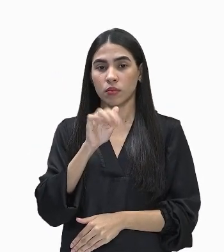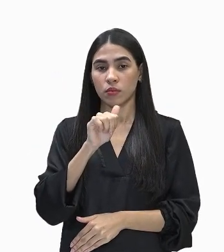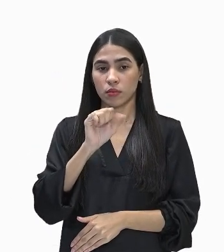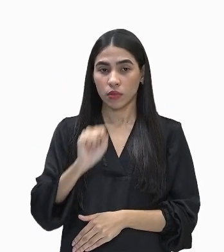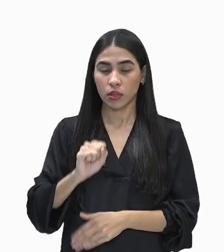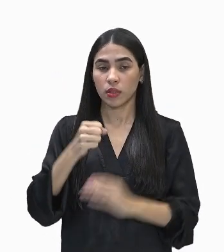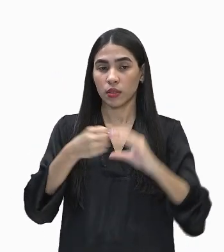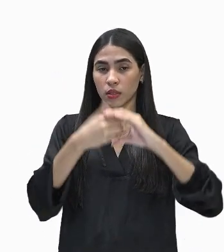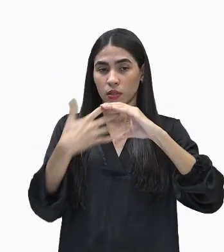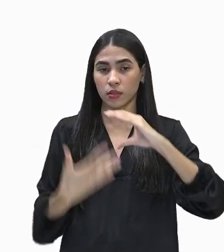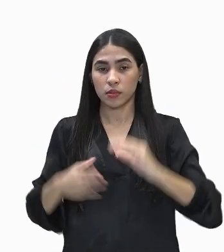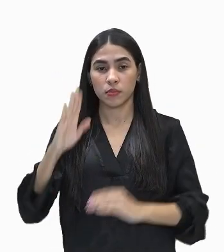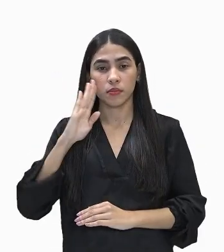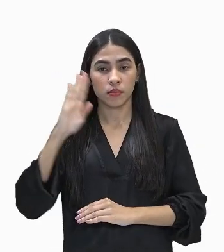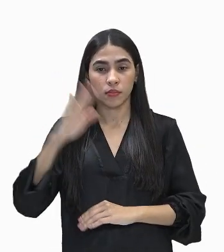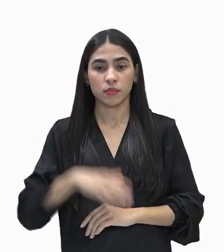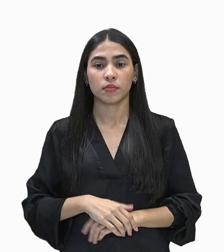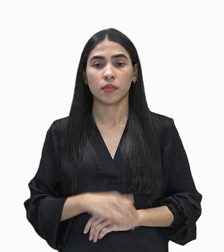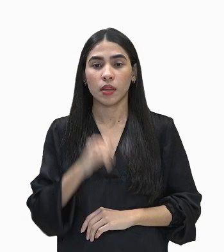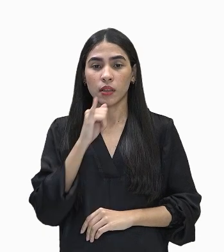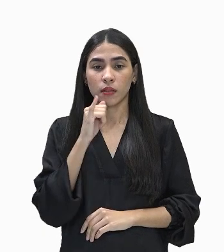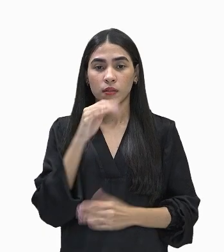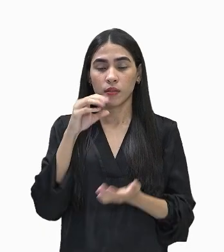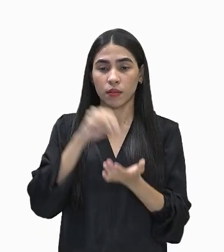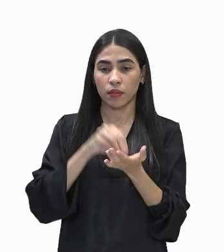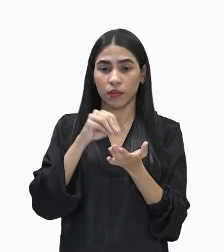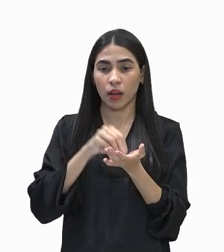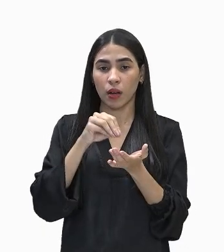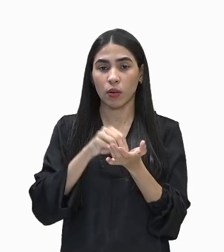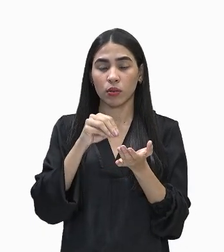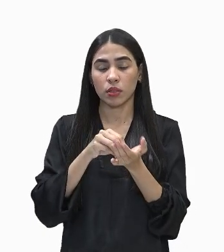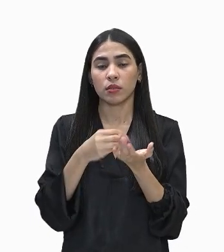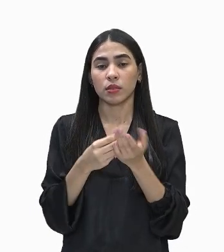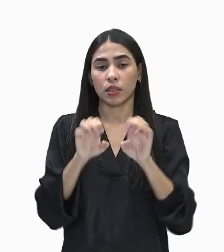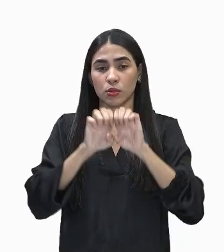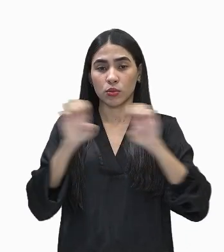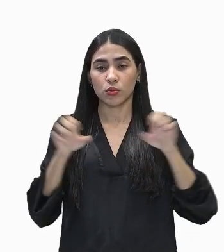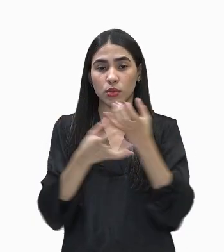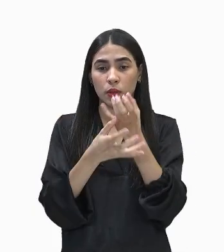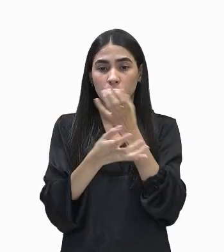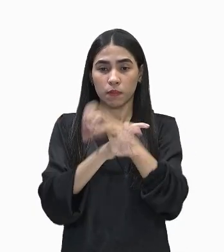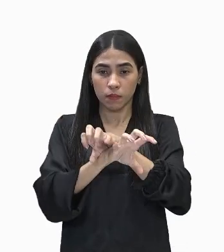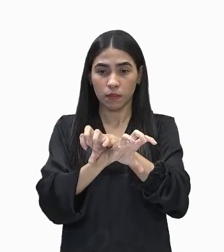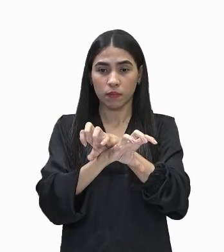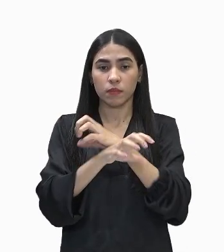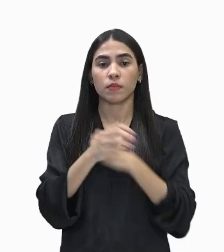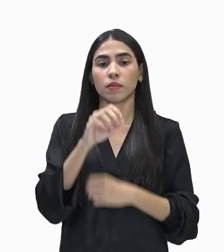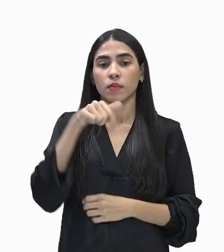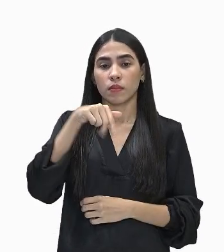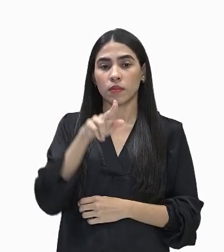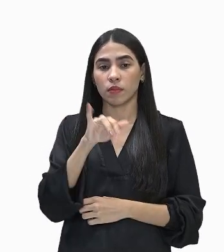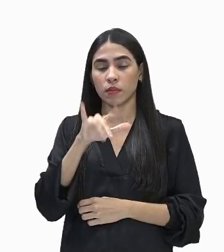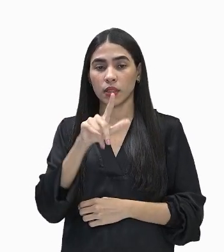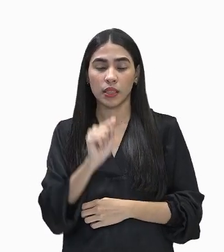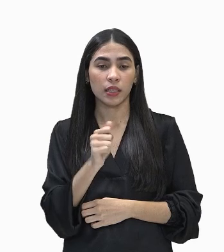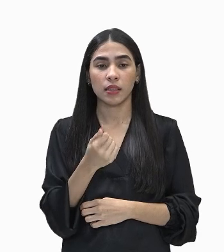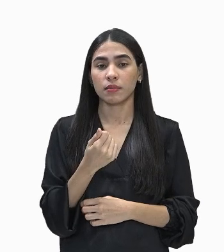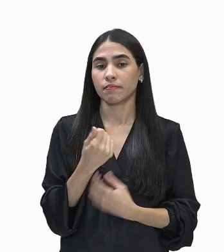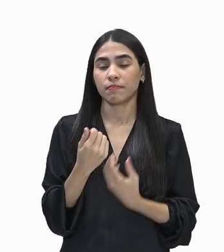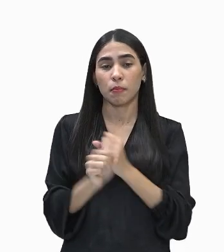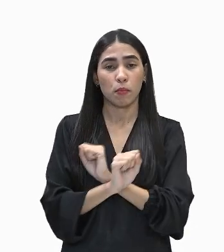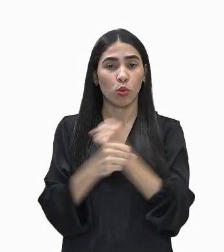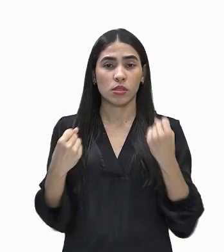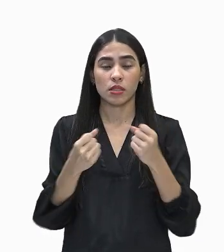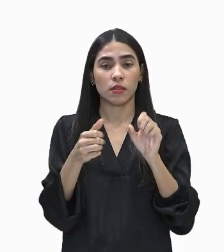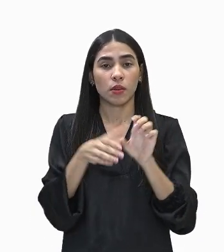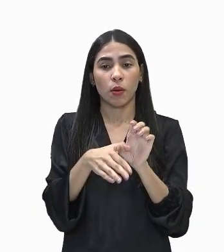Características principais delas aí é a ausência de uma estrutura chamada de quilha no externo, que impede o voo, e então a gente